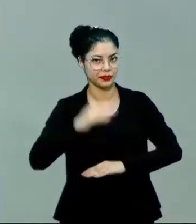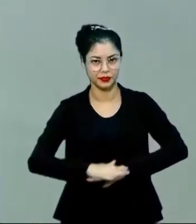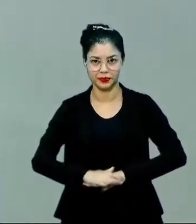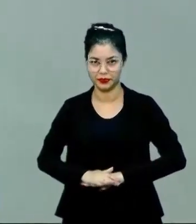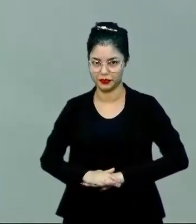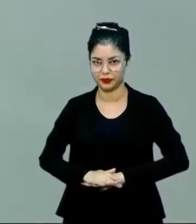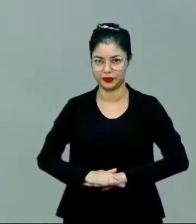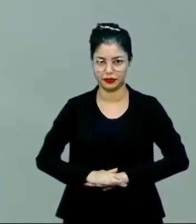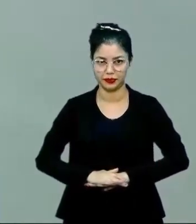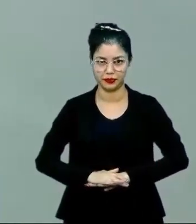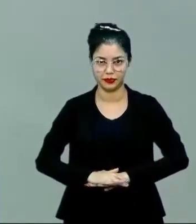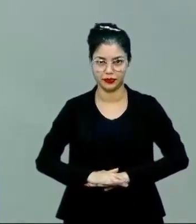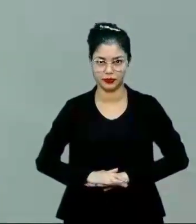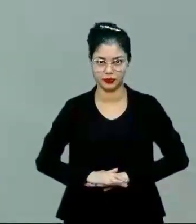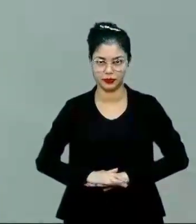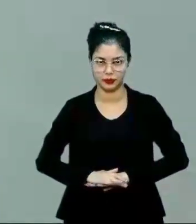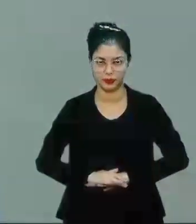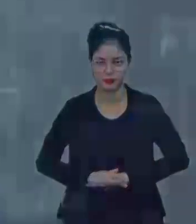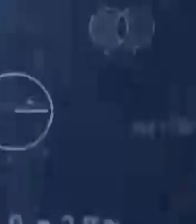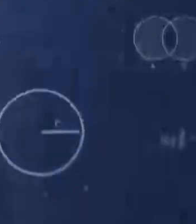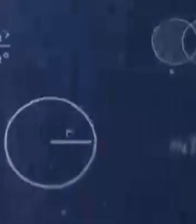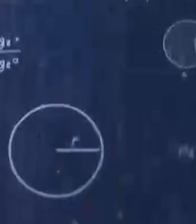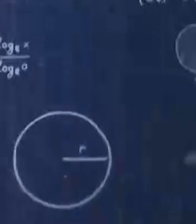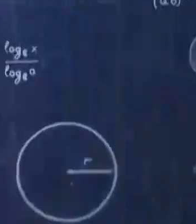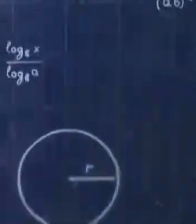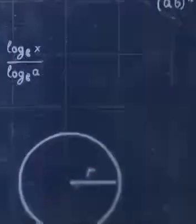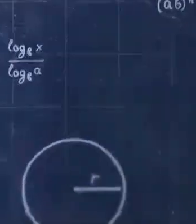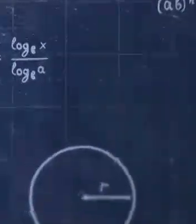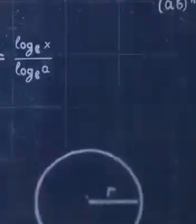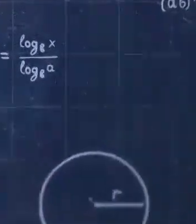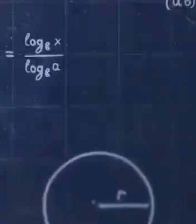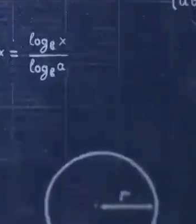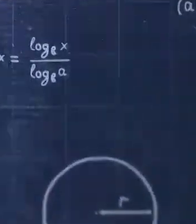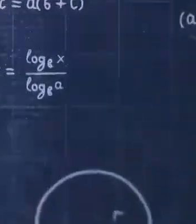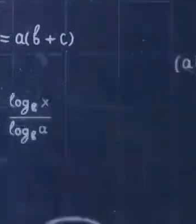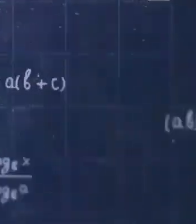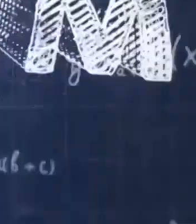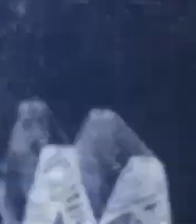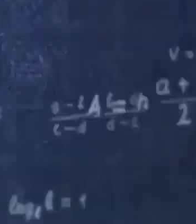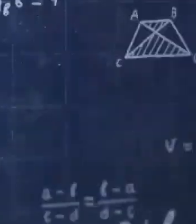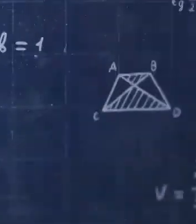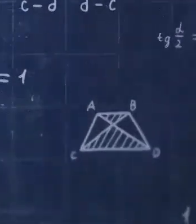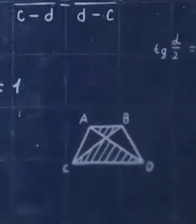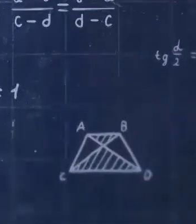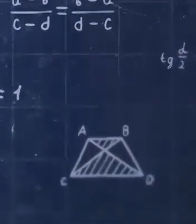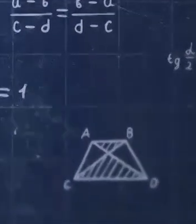próxima.